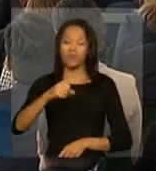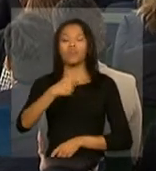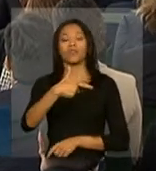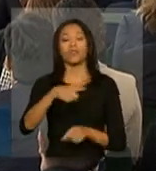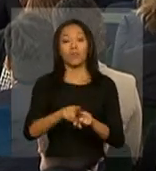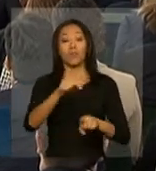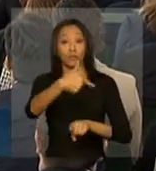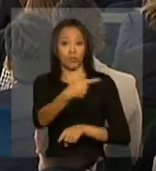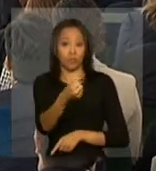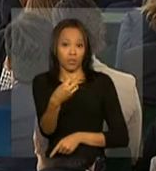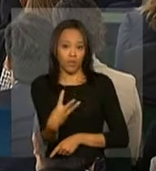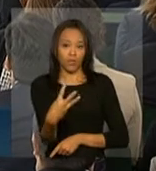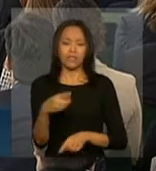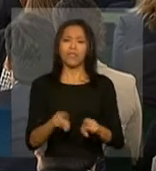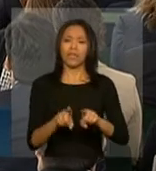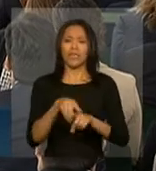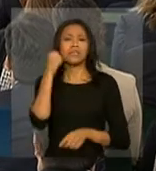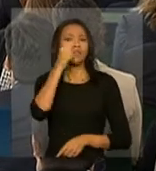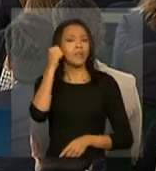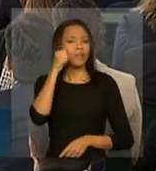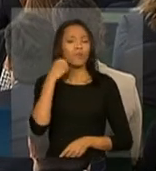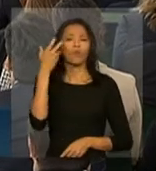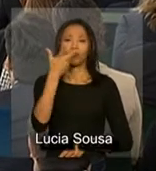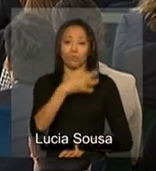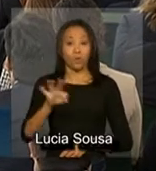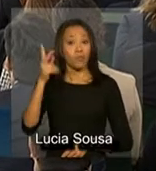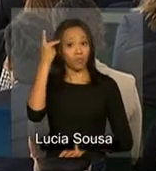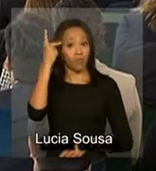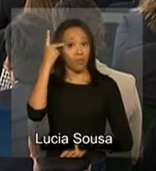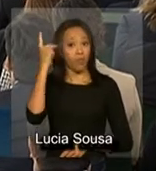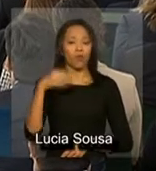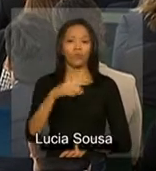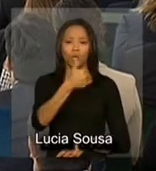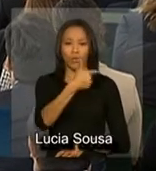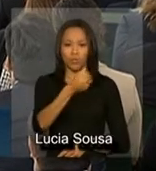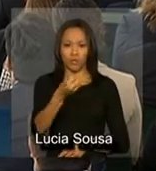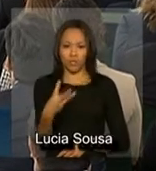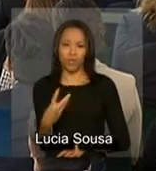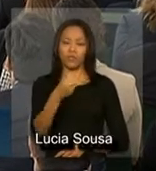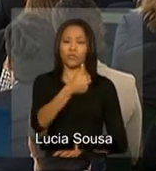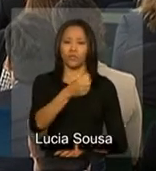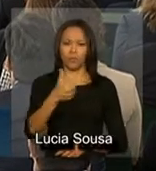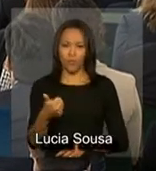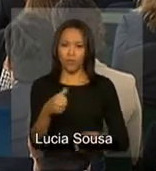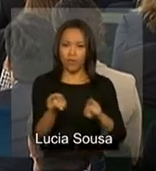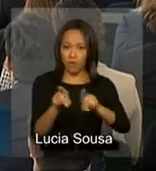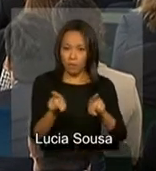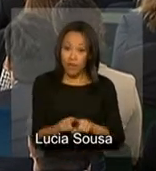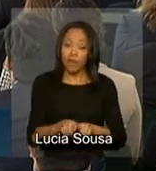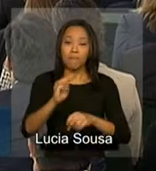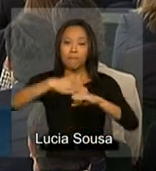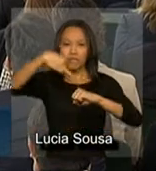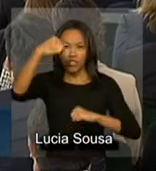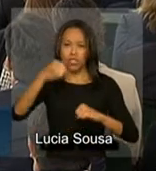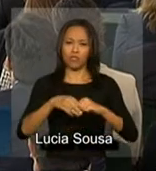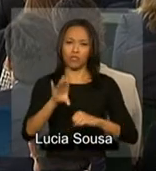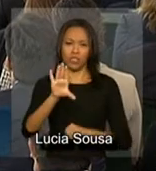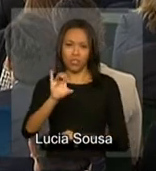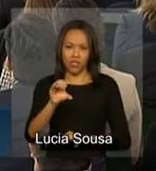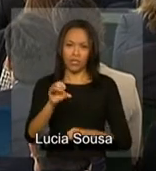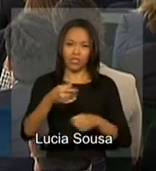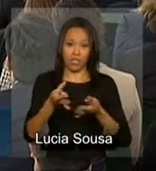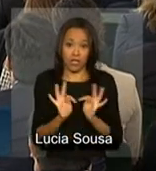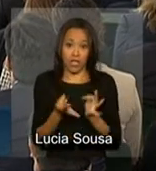1999-2003. Senador da República por São Paulo, 2003-2011. Ministro de Estado da Ciência e